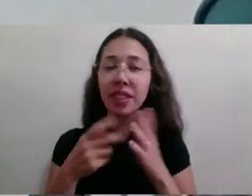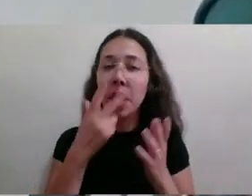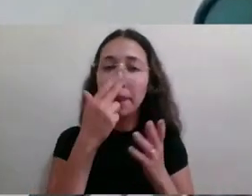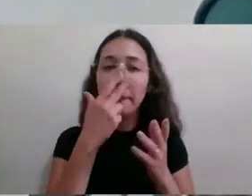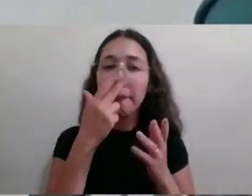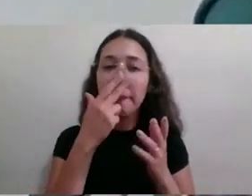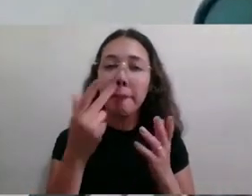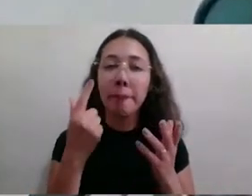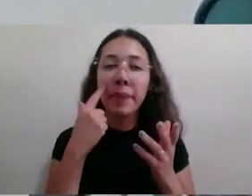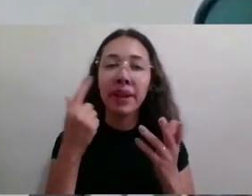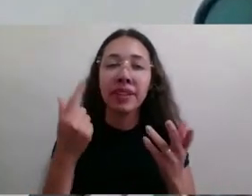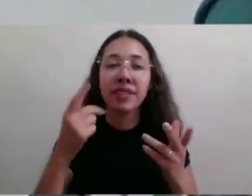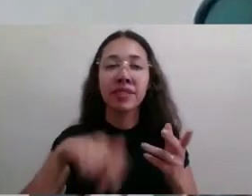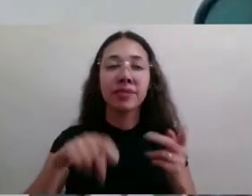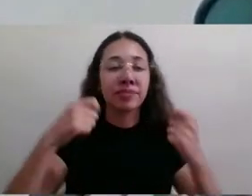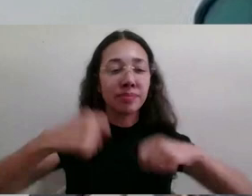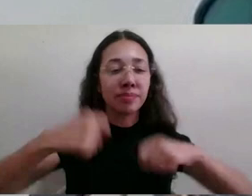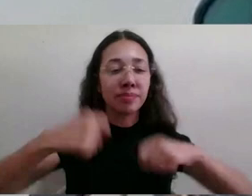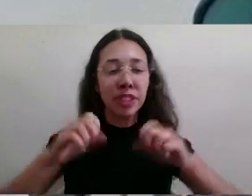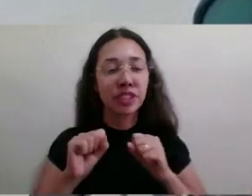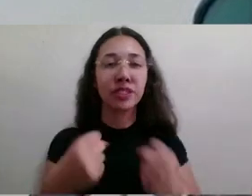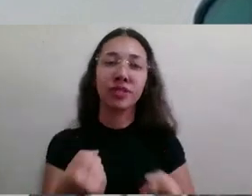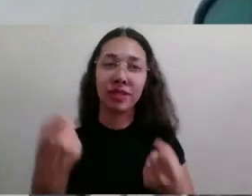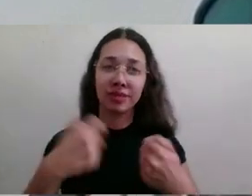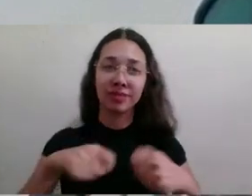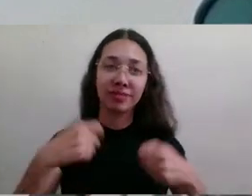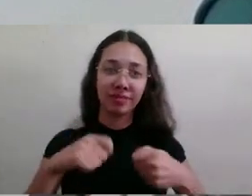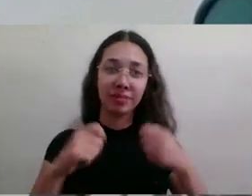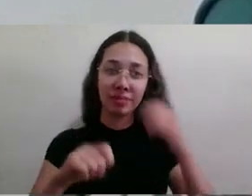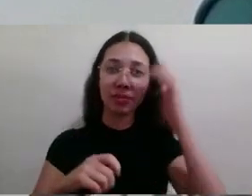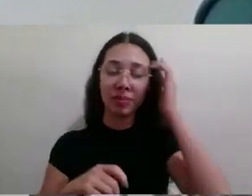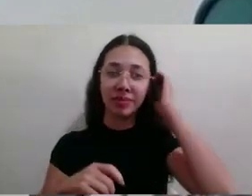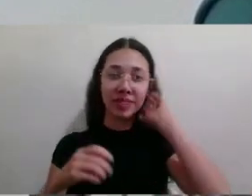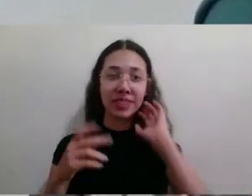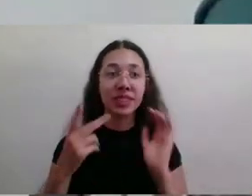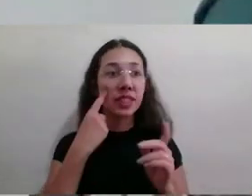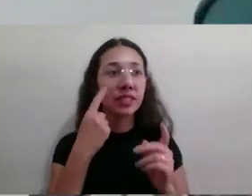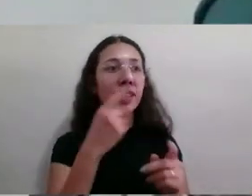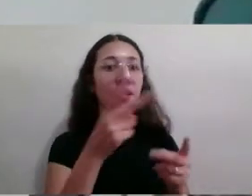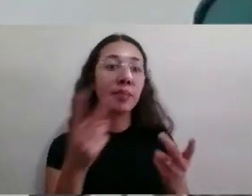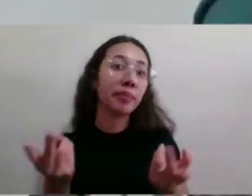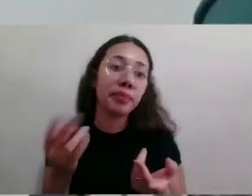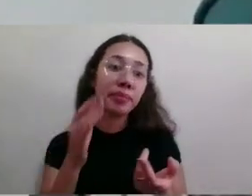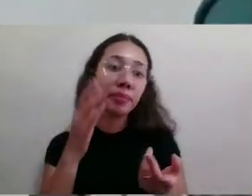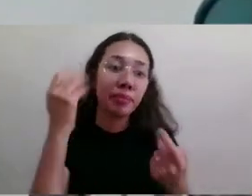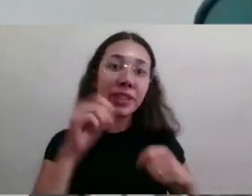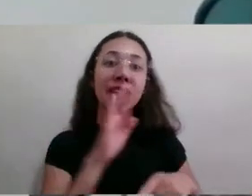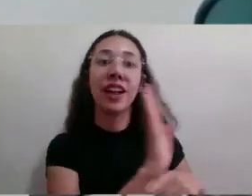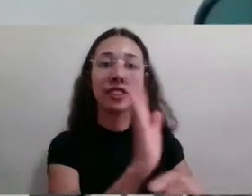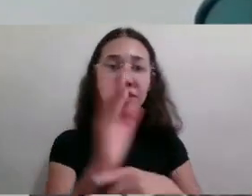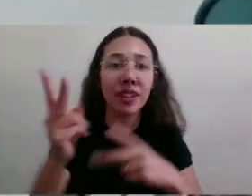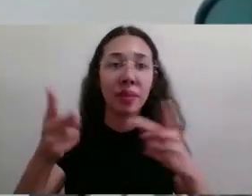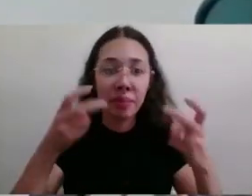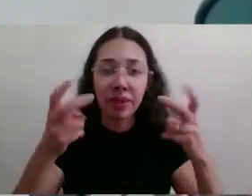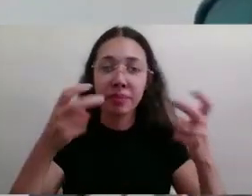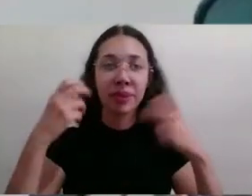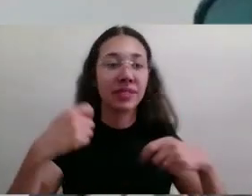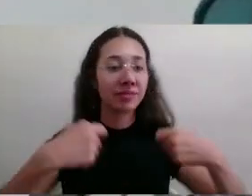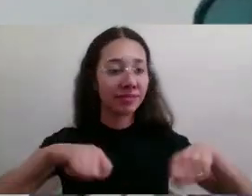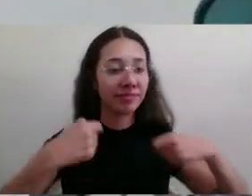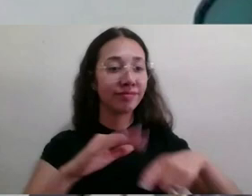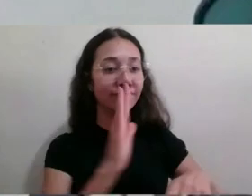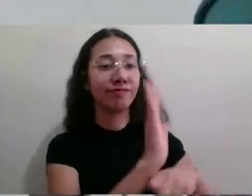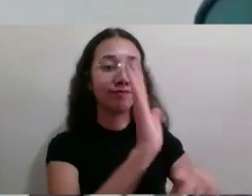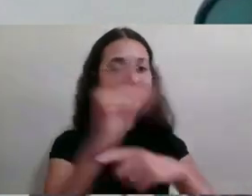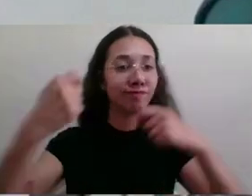mais efetiva, que a gente se perceba trabalhando realmente naquilo que está precisando,